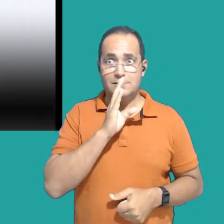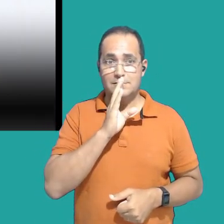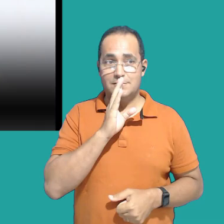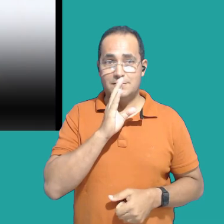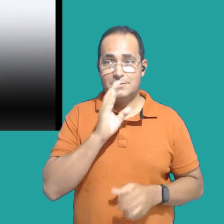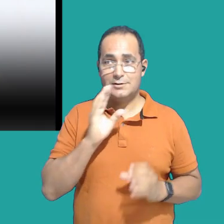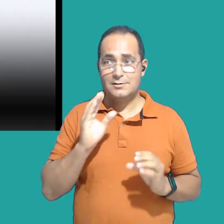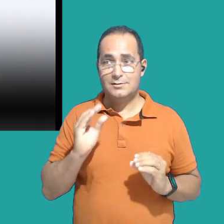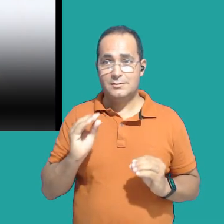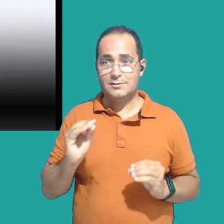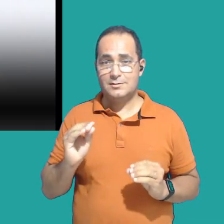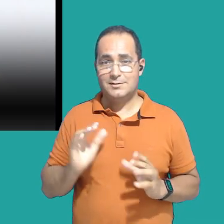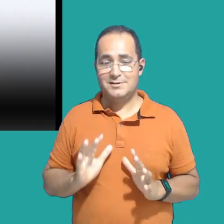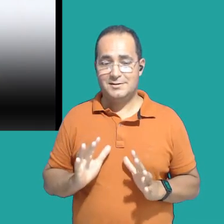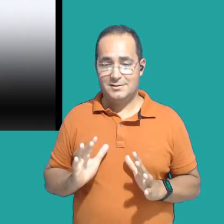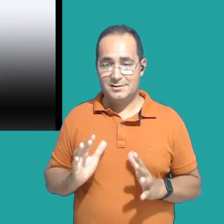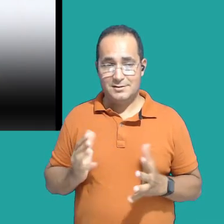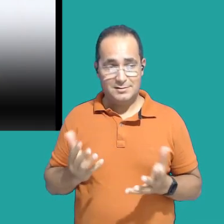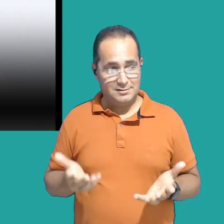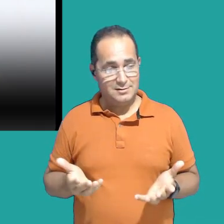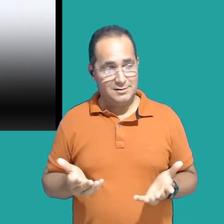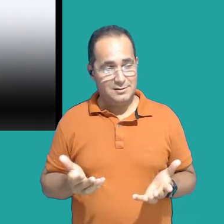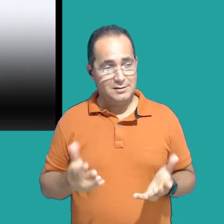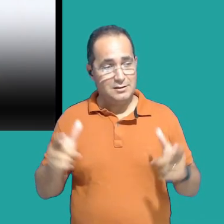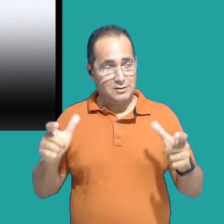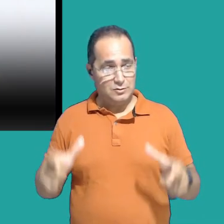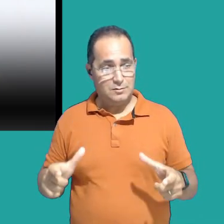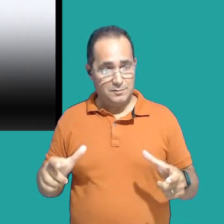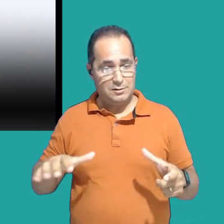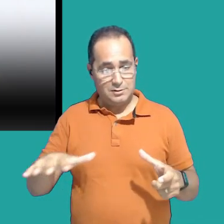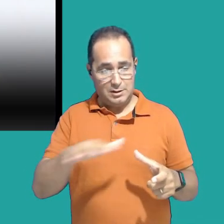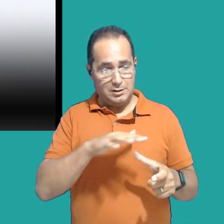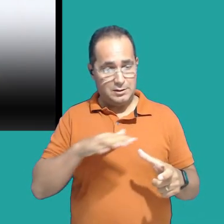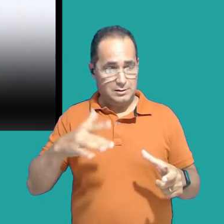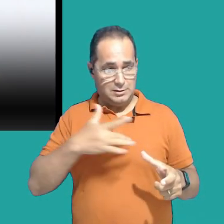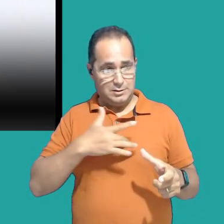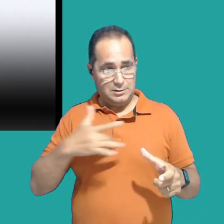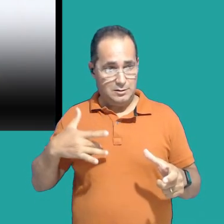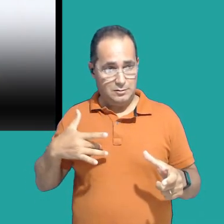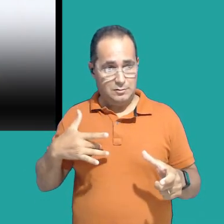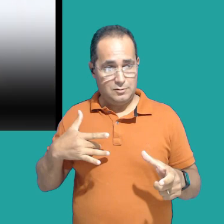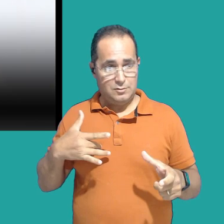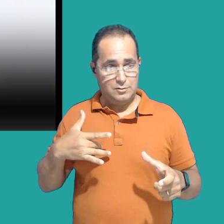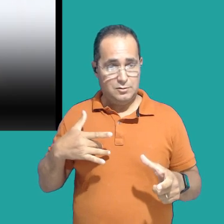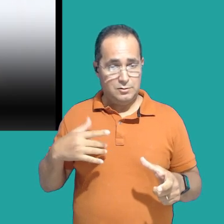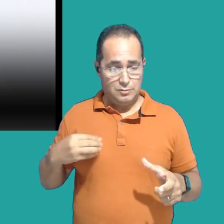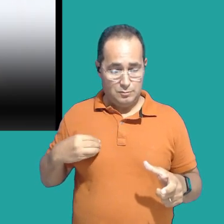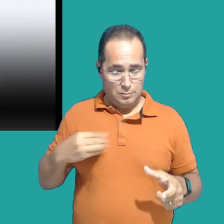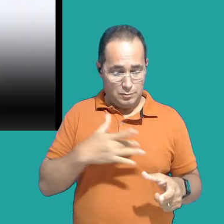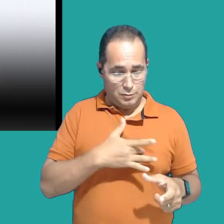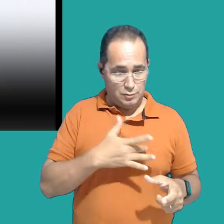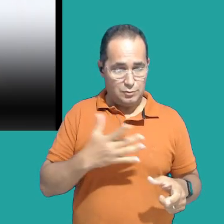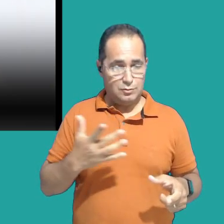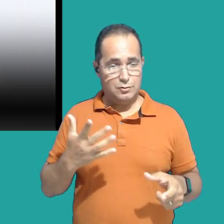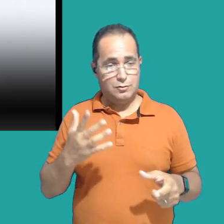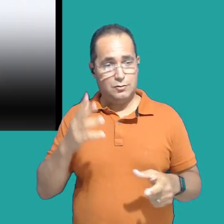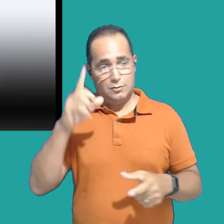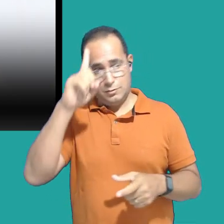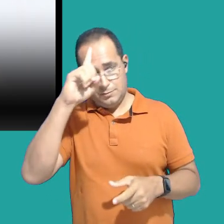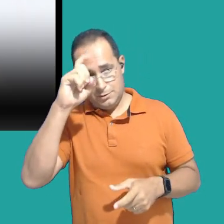silêncio, será que desligou? Tá. No ambiente de saúde, num posto, num